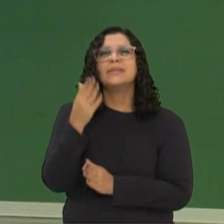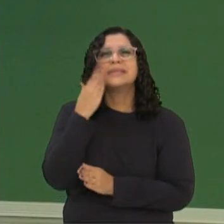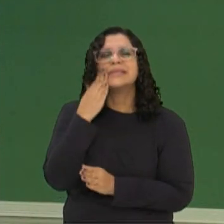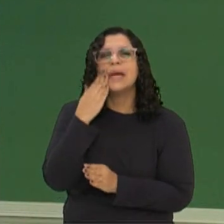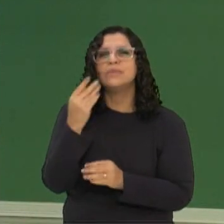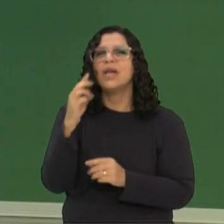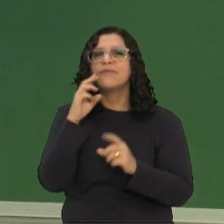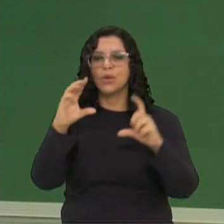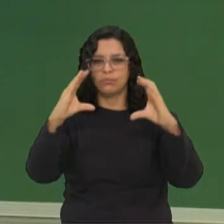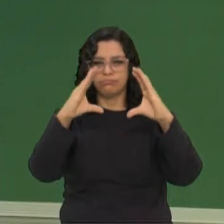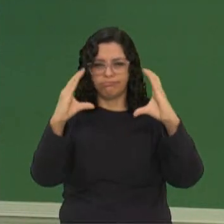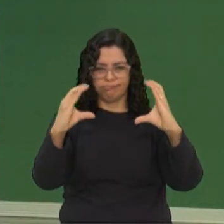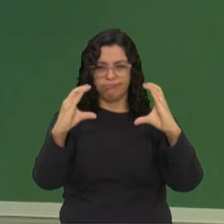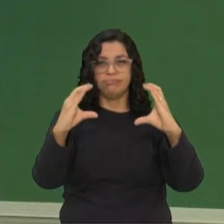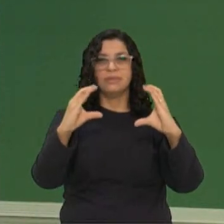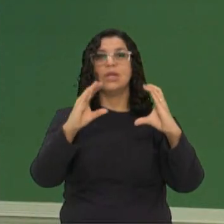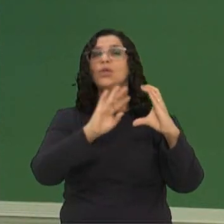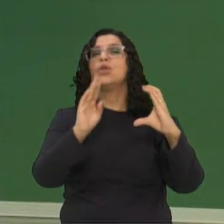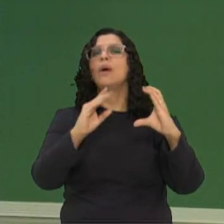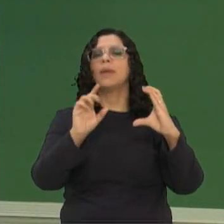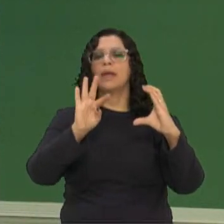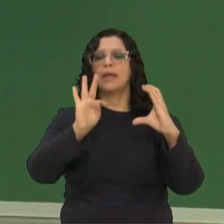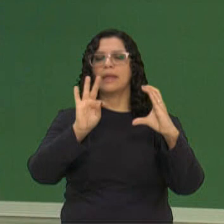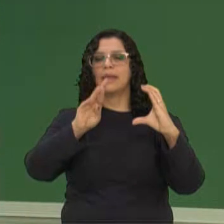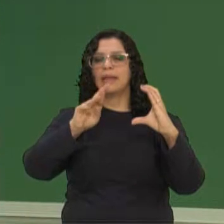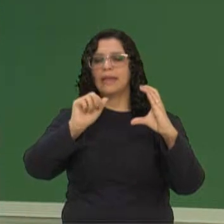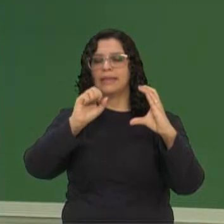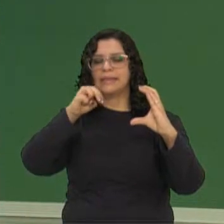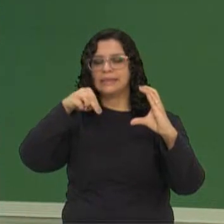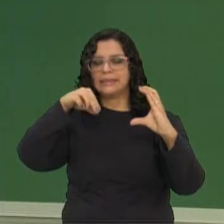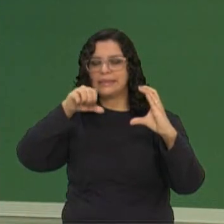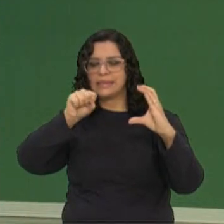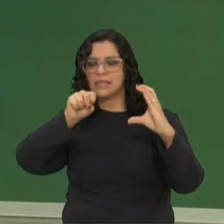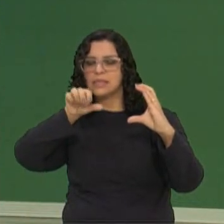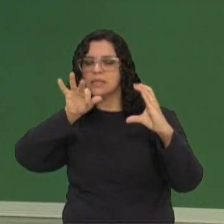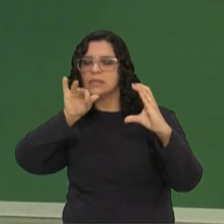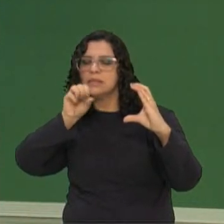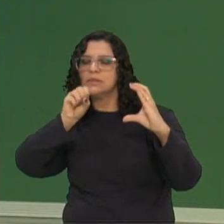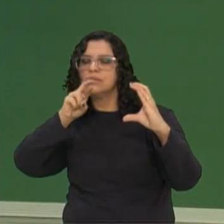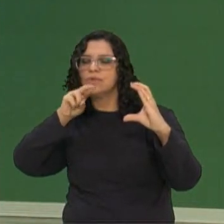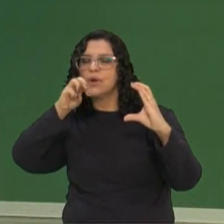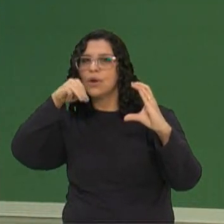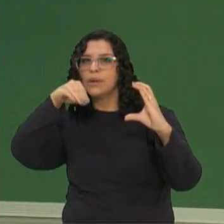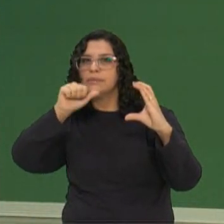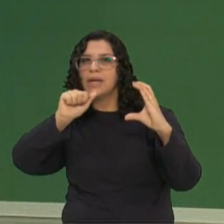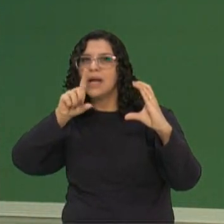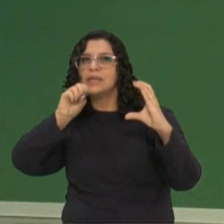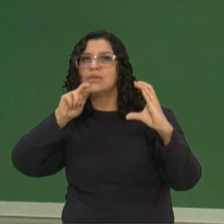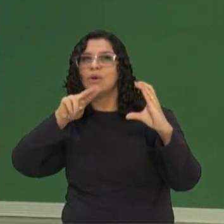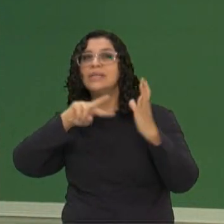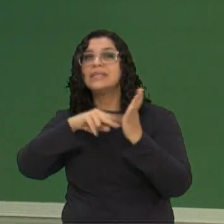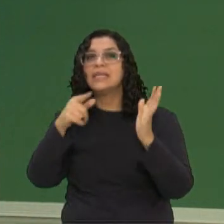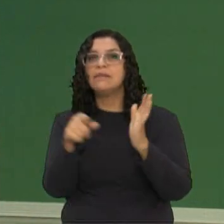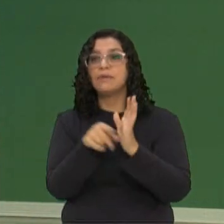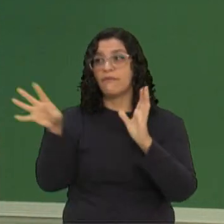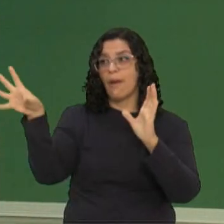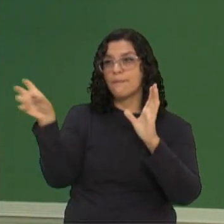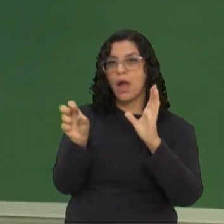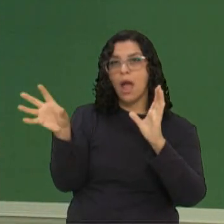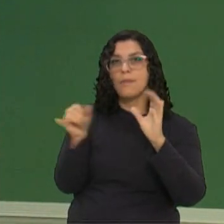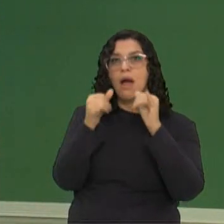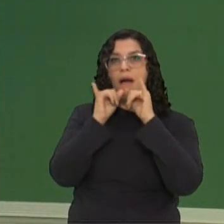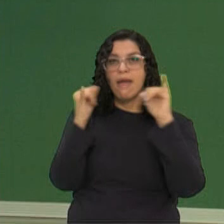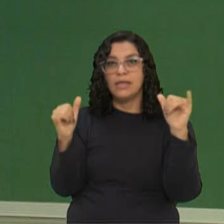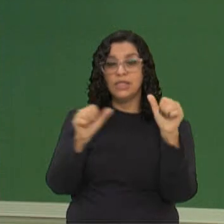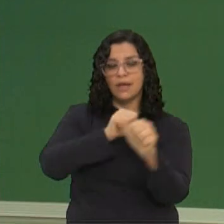uso de transformadores, né, que precisa converter a tensão dos transformadores, vai depender do número de